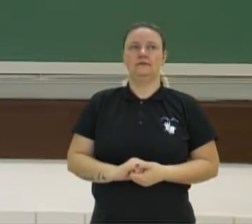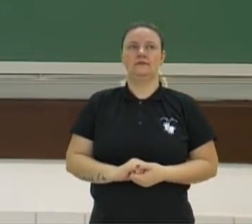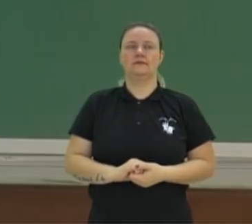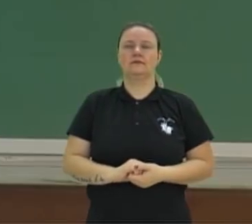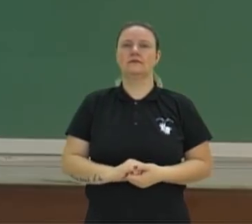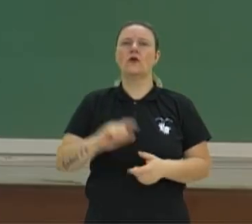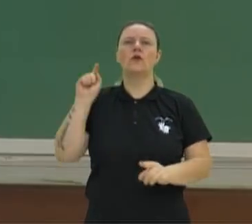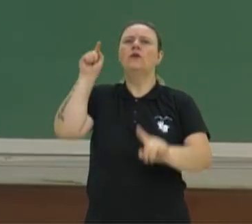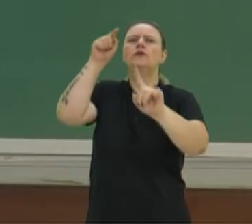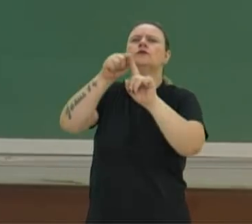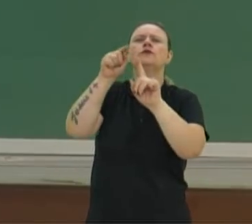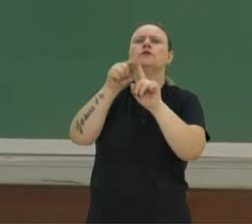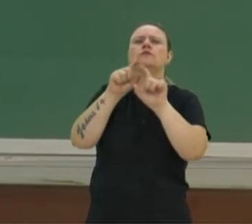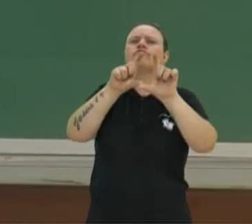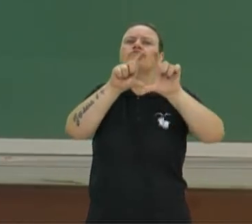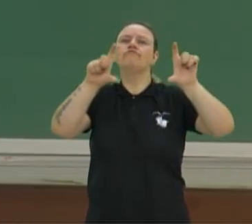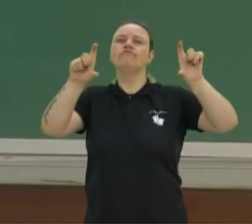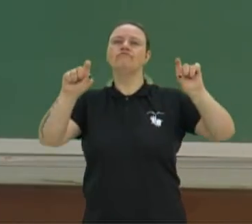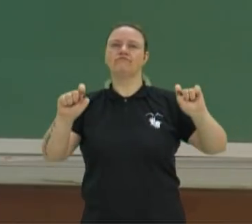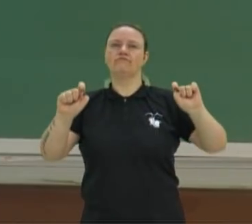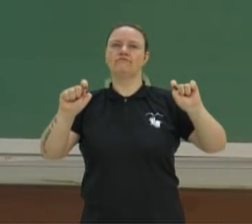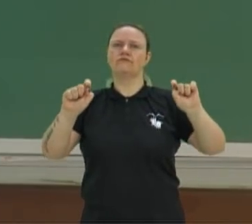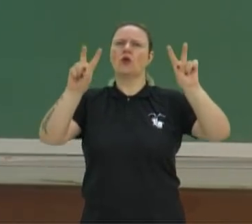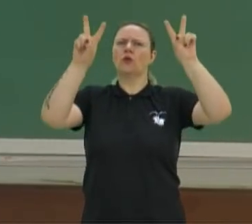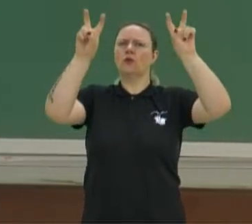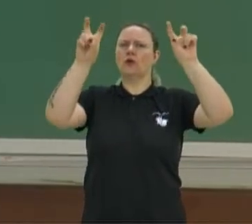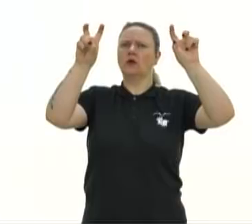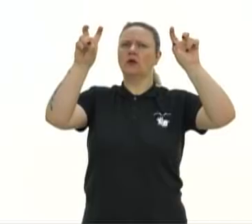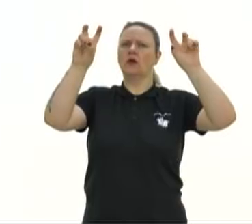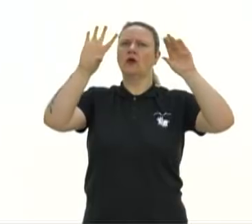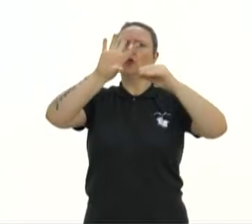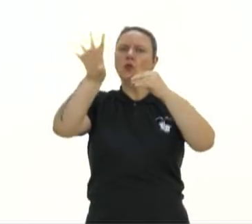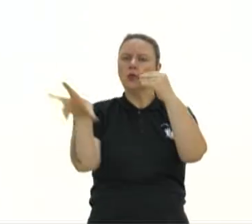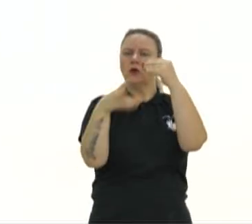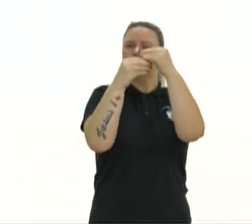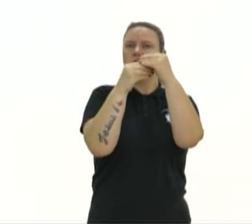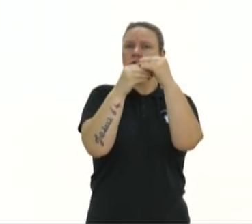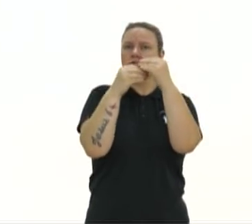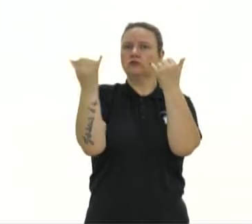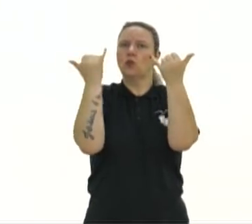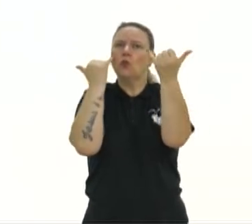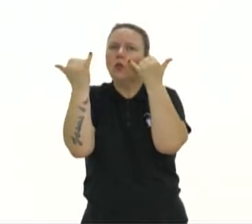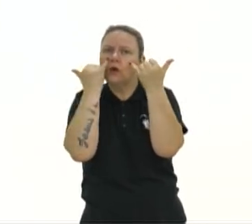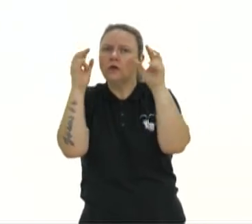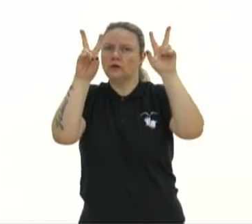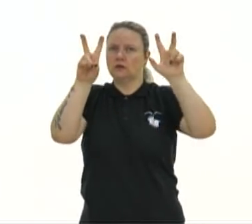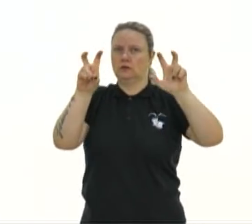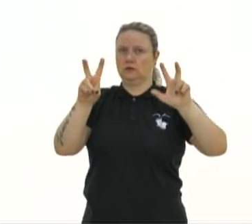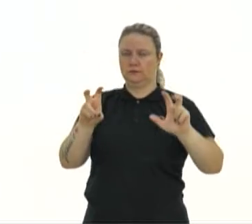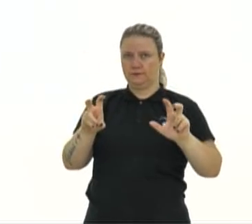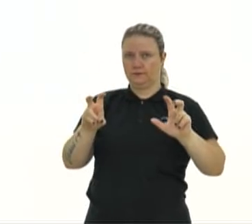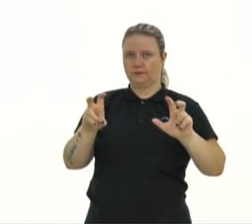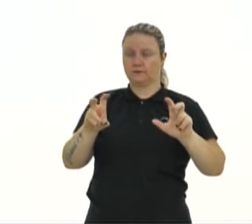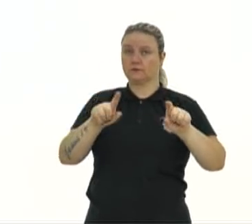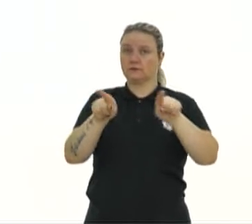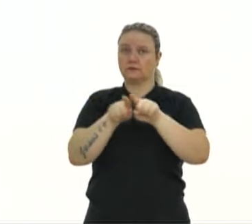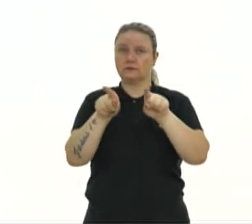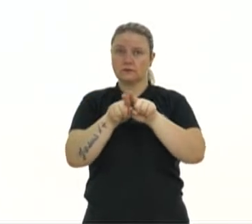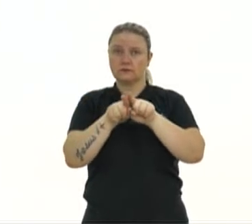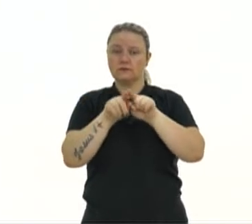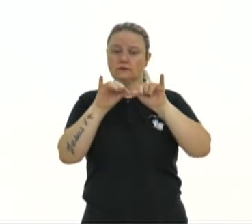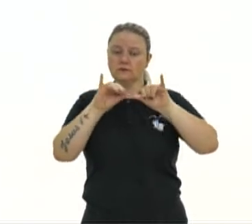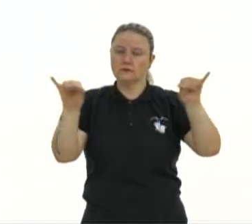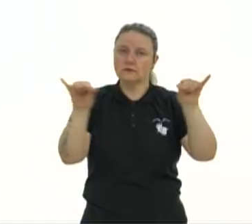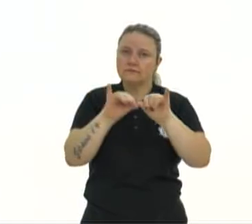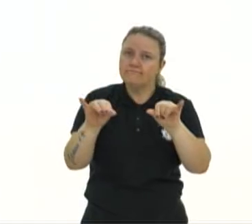A função dessa linha fina em relação ao título é complementar a informação do título ou mencionar dados relevantes